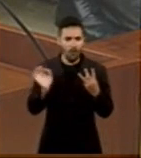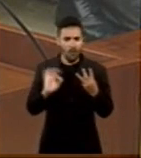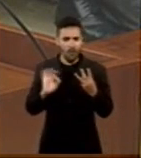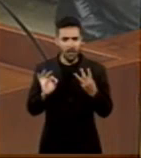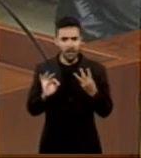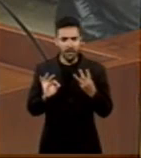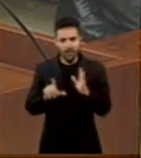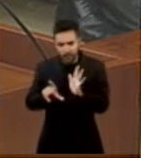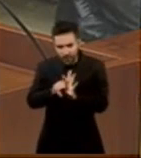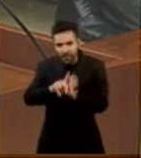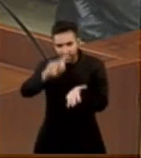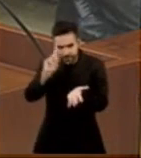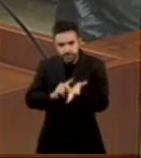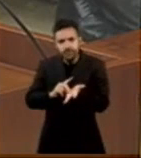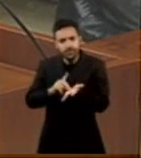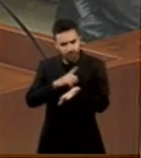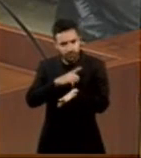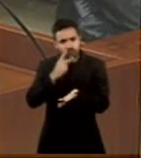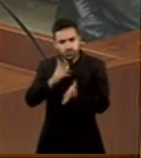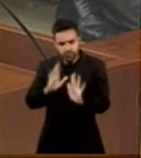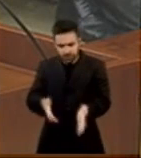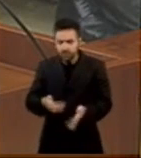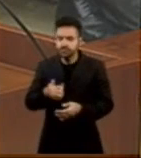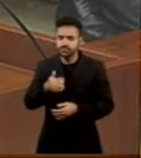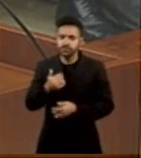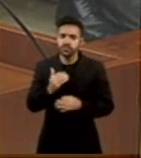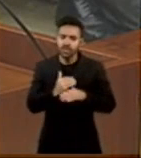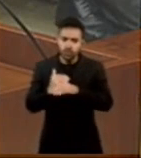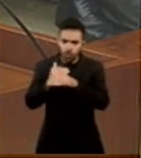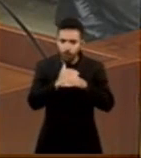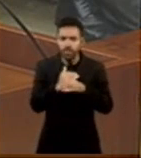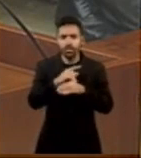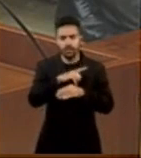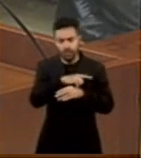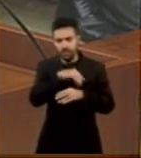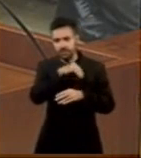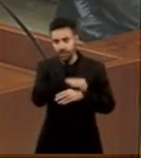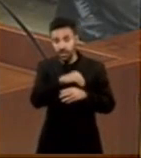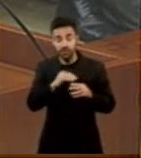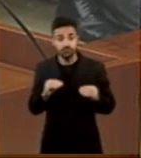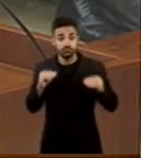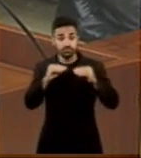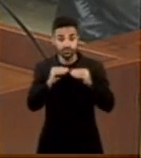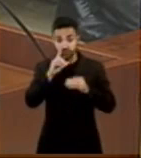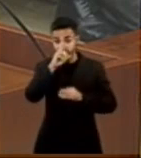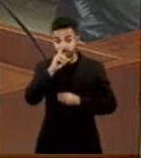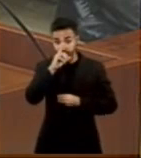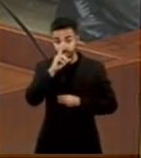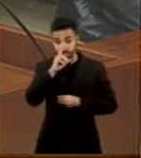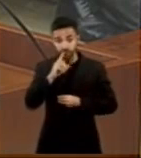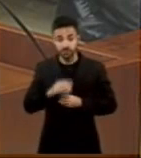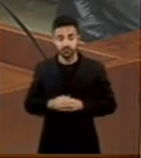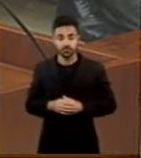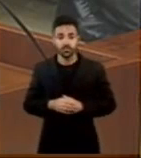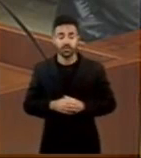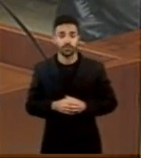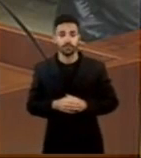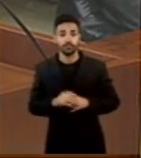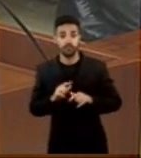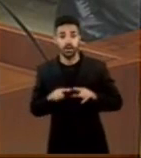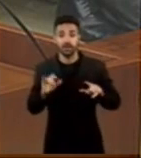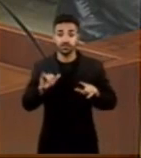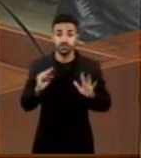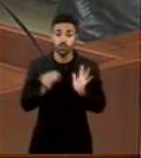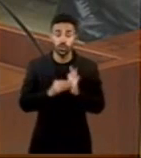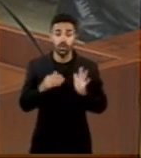lei de fato diga em 65 que há isonomia, que há adicional de risco, sim, se fosse uma demanda prevista até